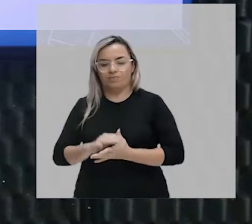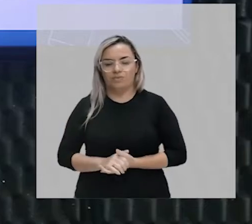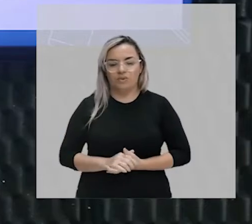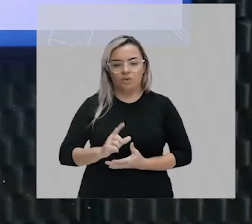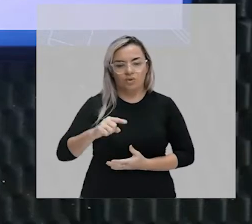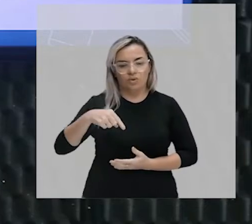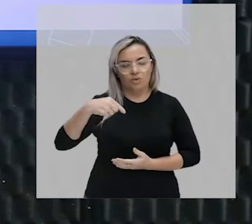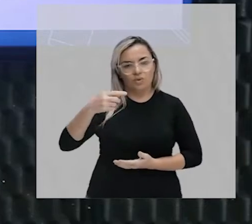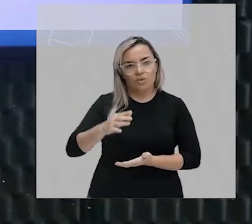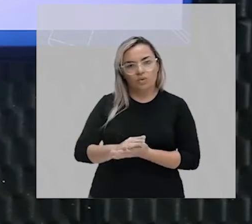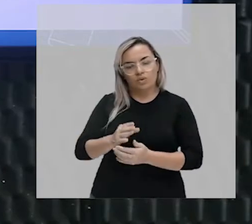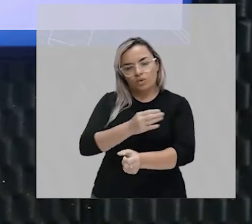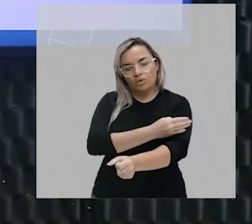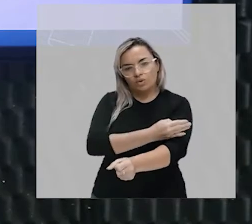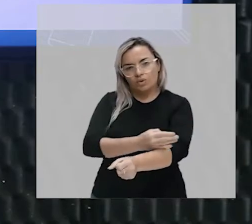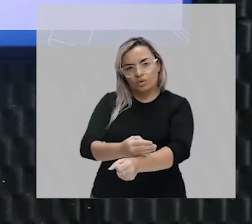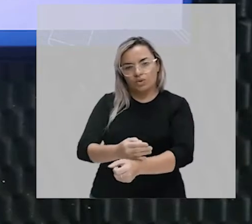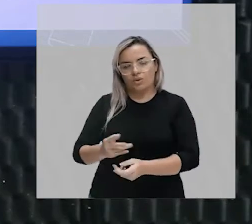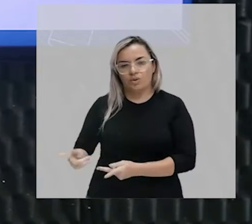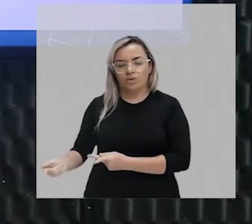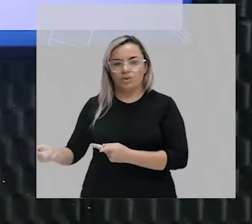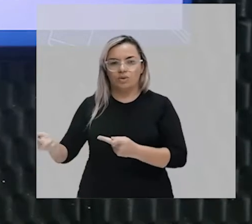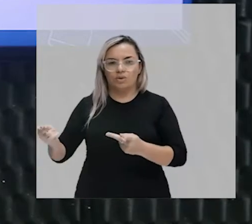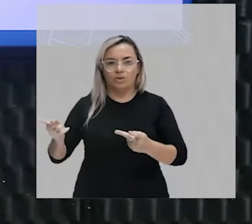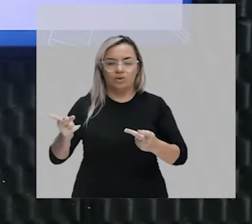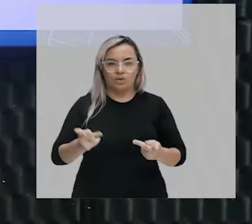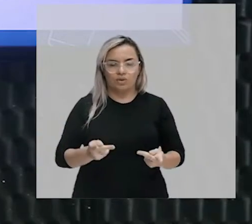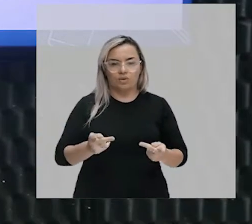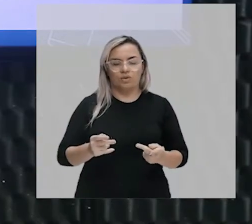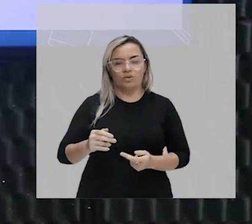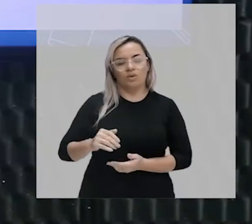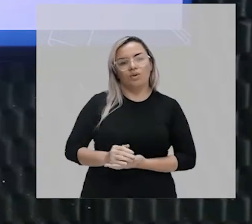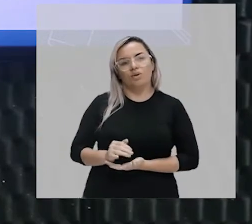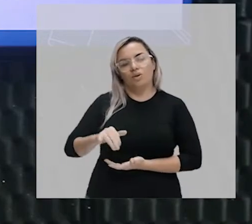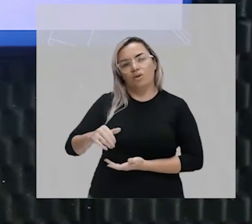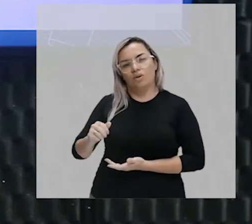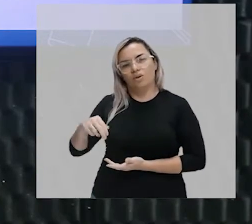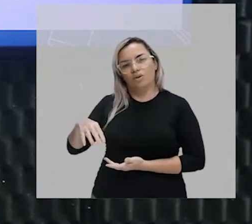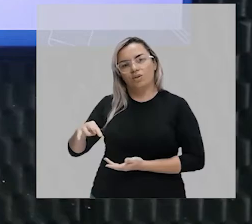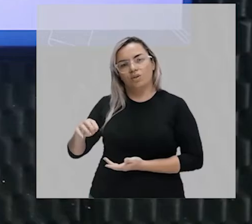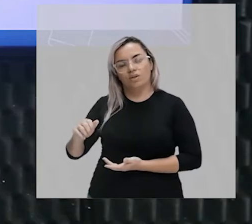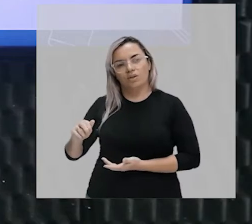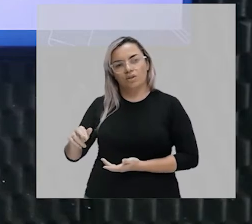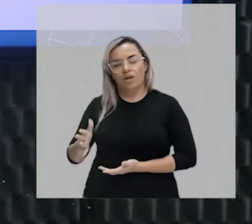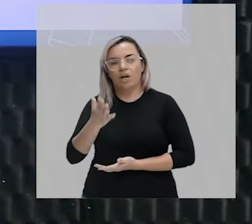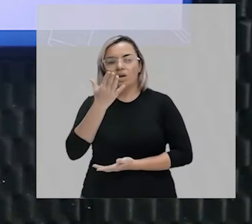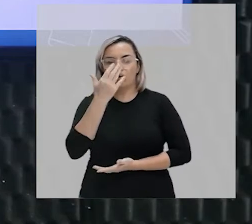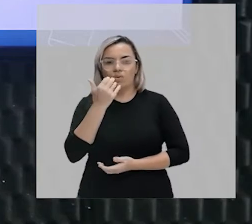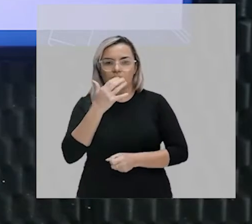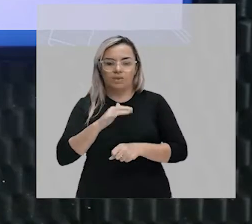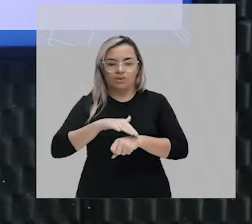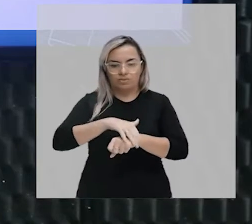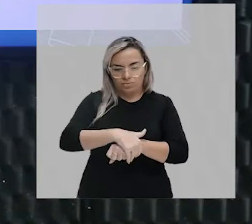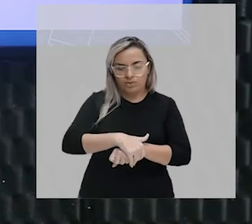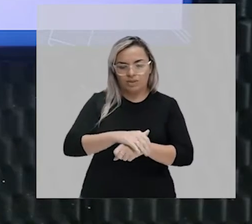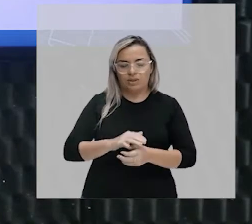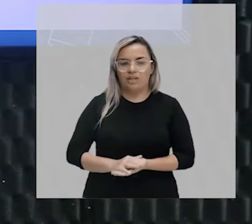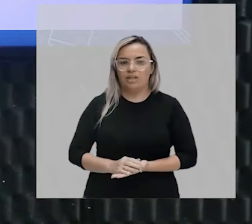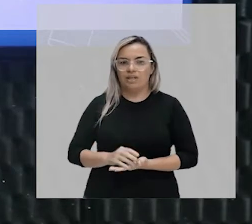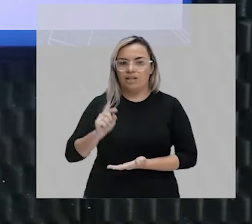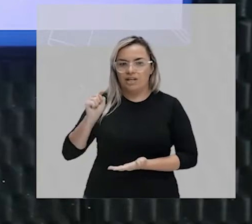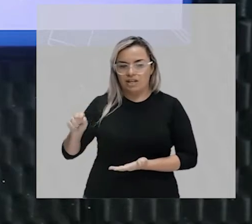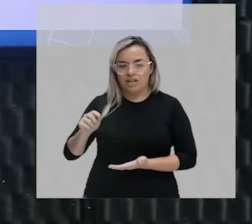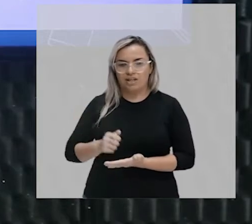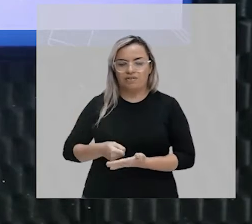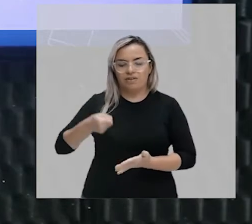britânico te convida para jantar é porque provavelmente É ele que vai pagar tá quando eu te convida para uma refeição Outro ponto que também